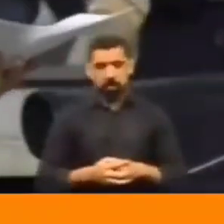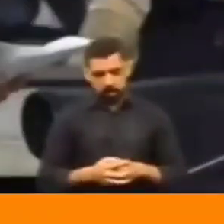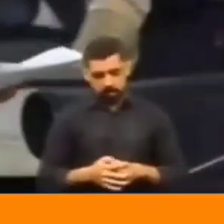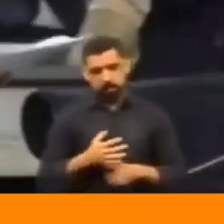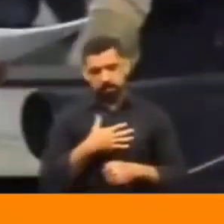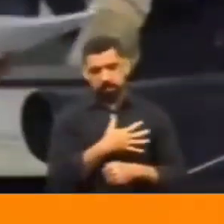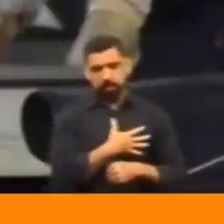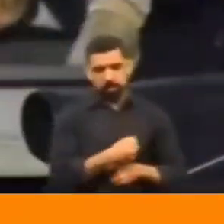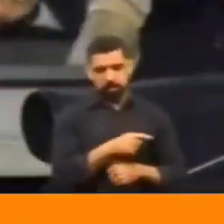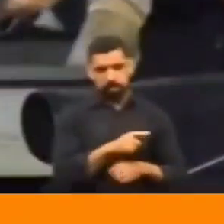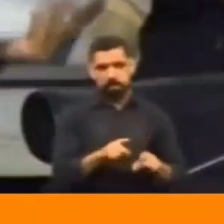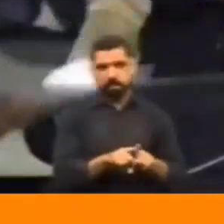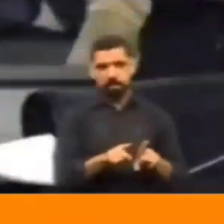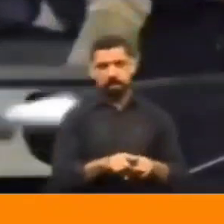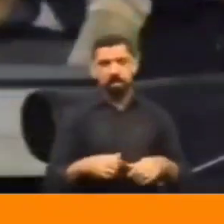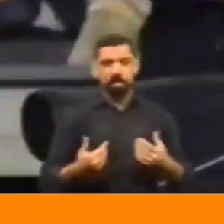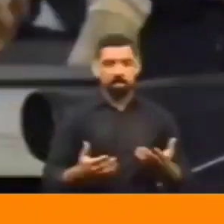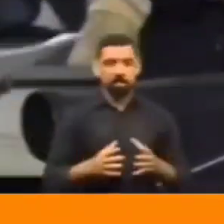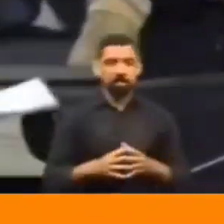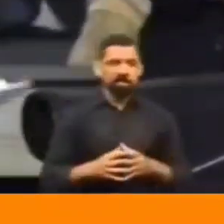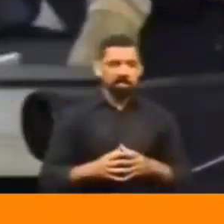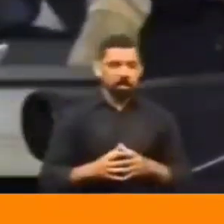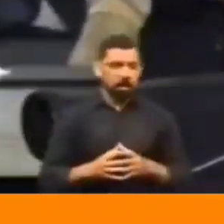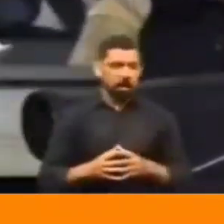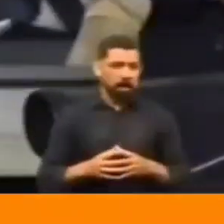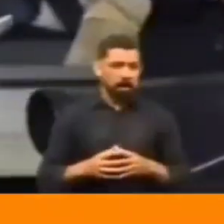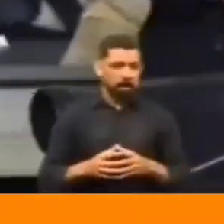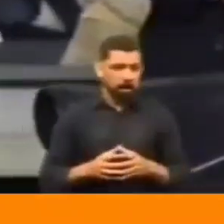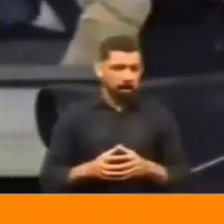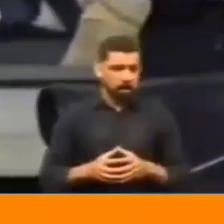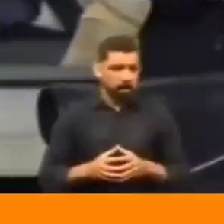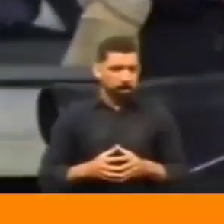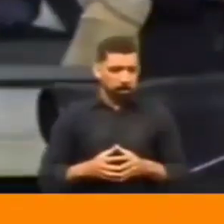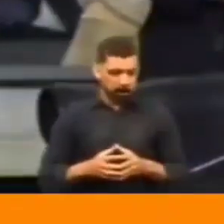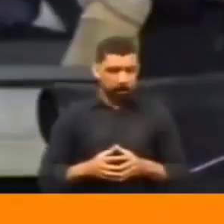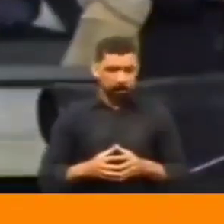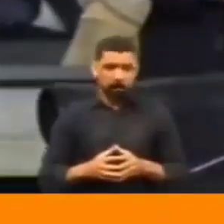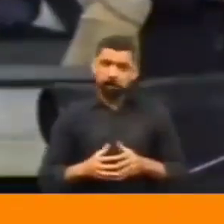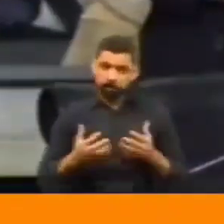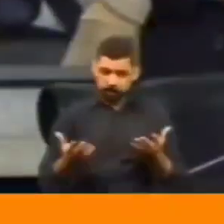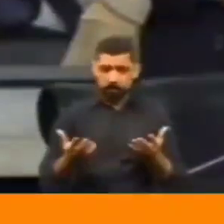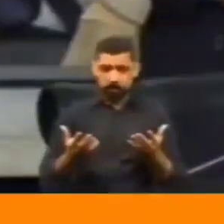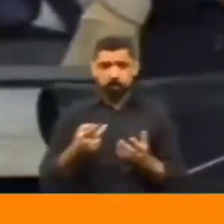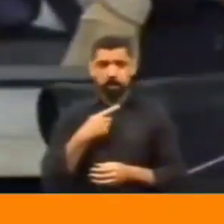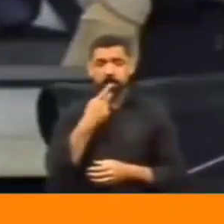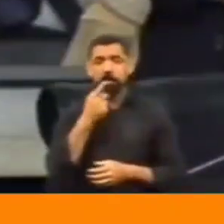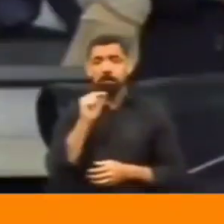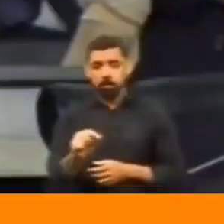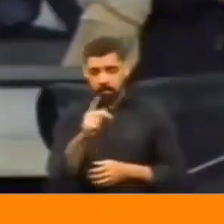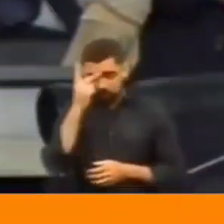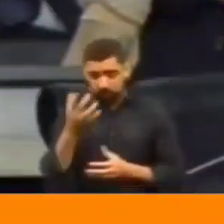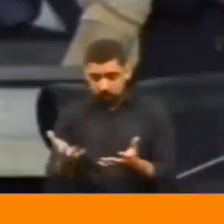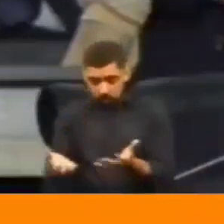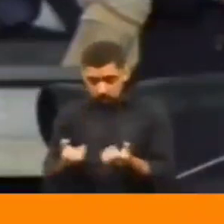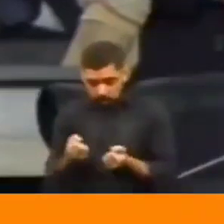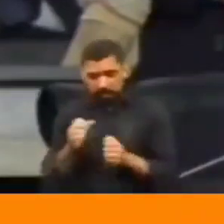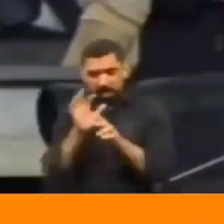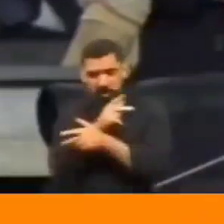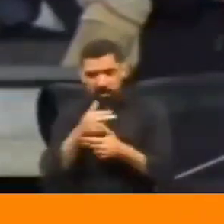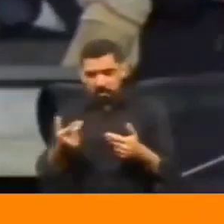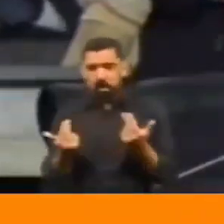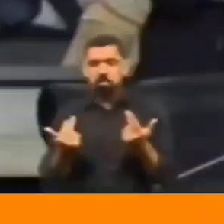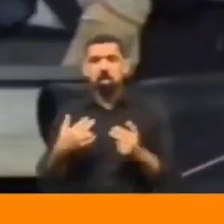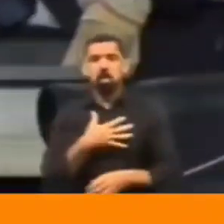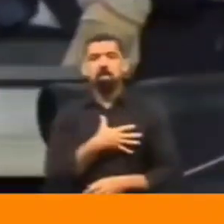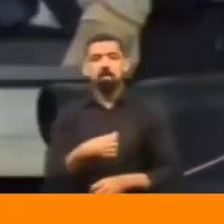minha filha, de Cinti, para ele ficar, eu digo, oh, meu Deus, como eu estou sem graça para isso. Mas a gente tem que, porque ali, aquelas pessoas adotam como filho, presidente. Ali é